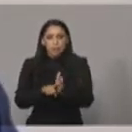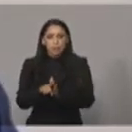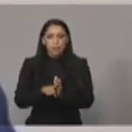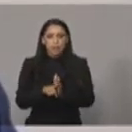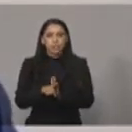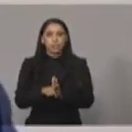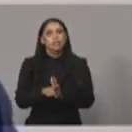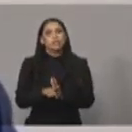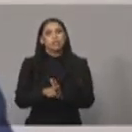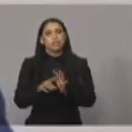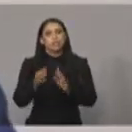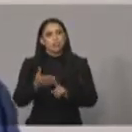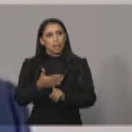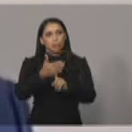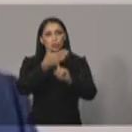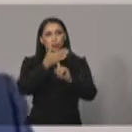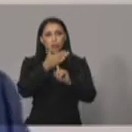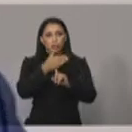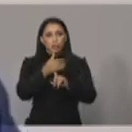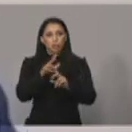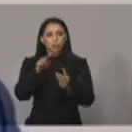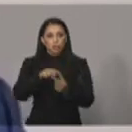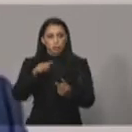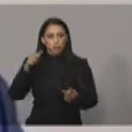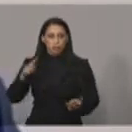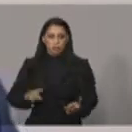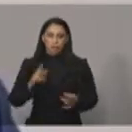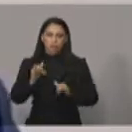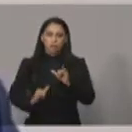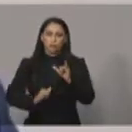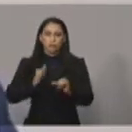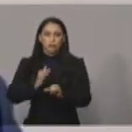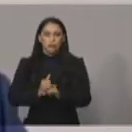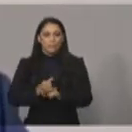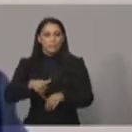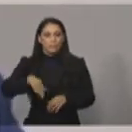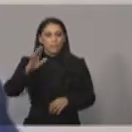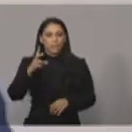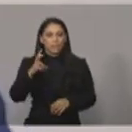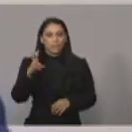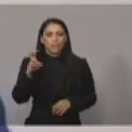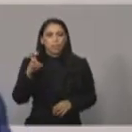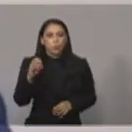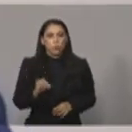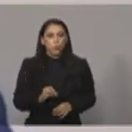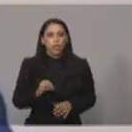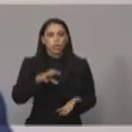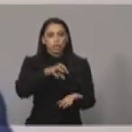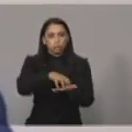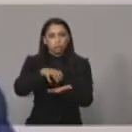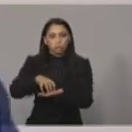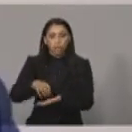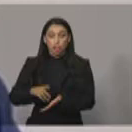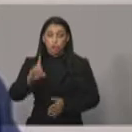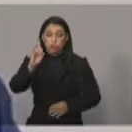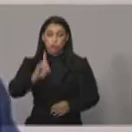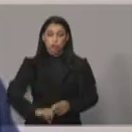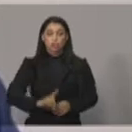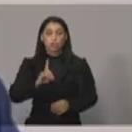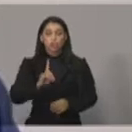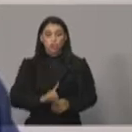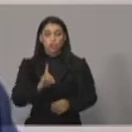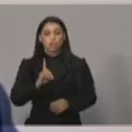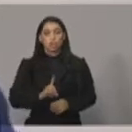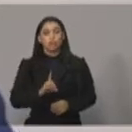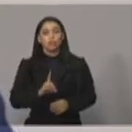Tecnologias Digitais, e da Coalizão Direitos na Rede, coletivo que reúne mais de 50 entidades que atuam na defesa dos direitos digitais no Brasil.